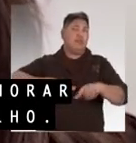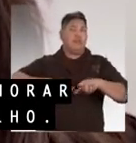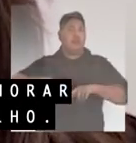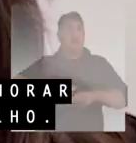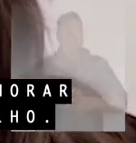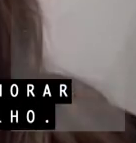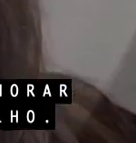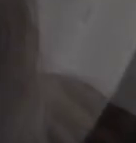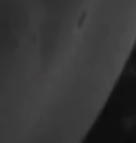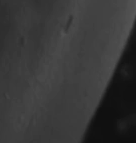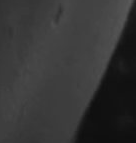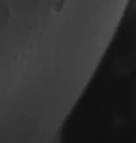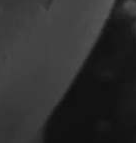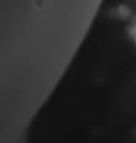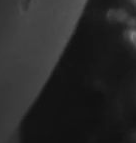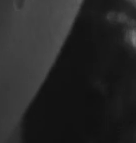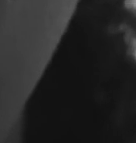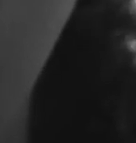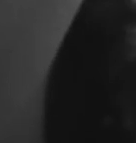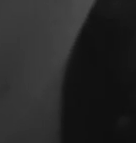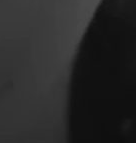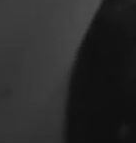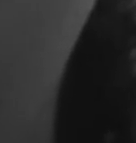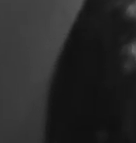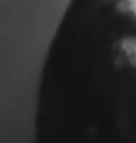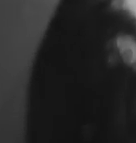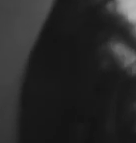ambiente do trabalho.